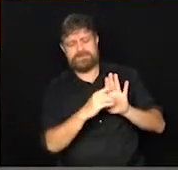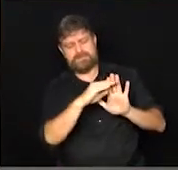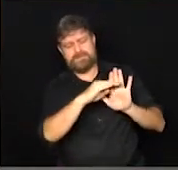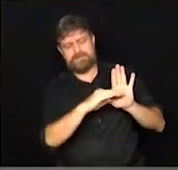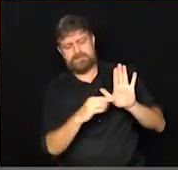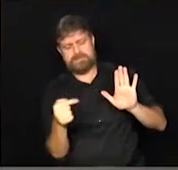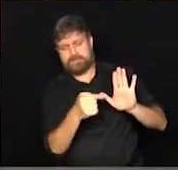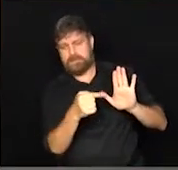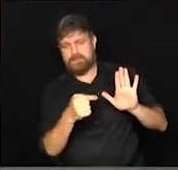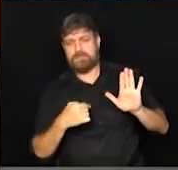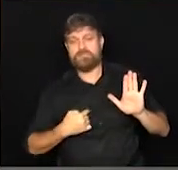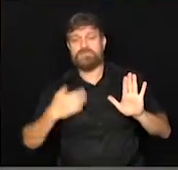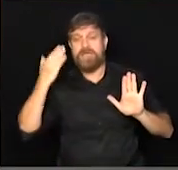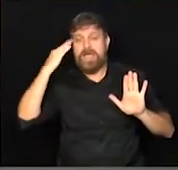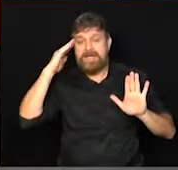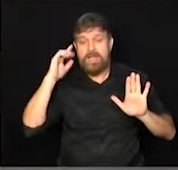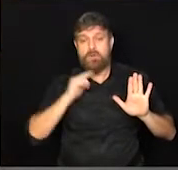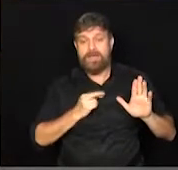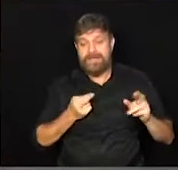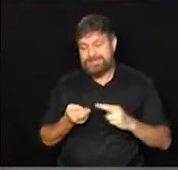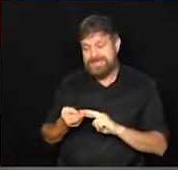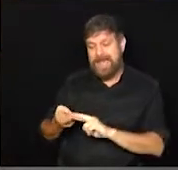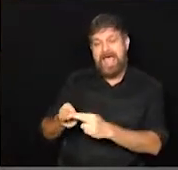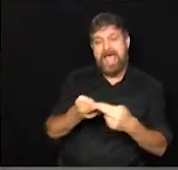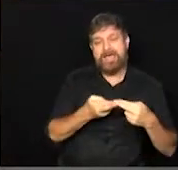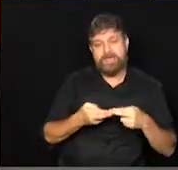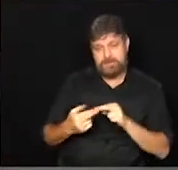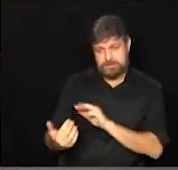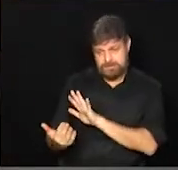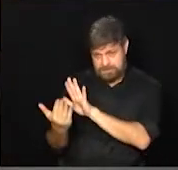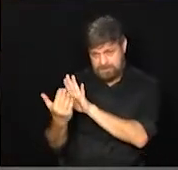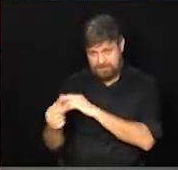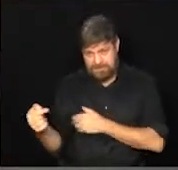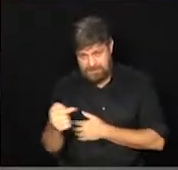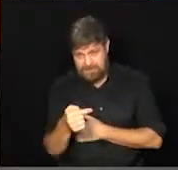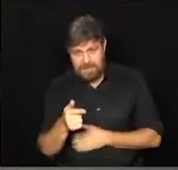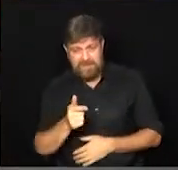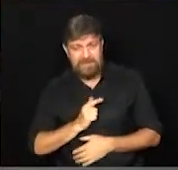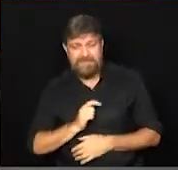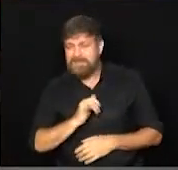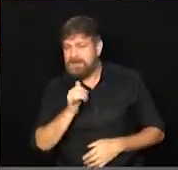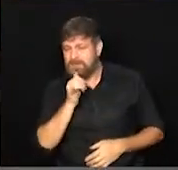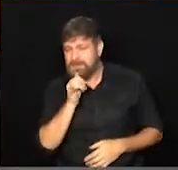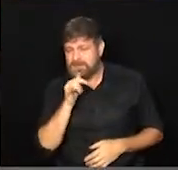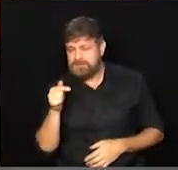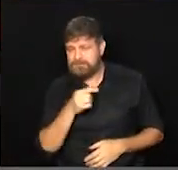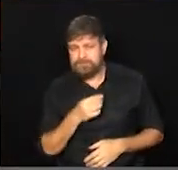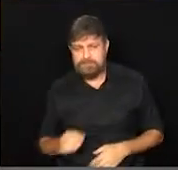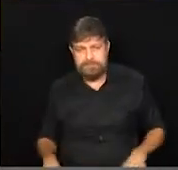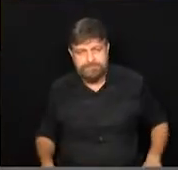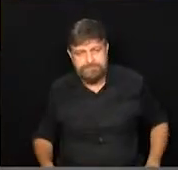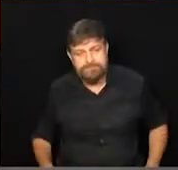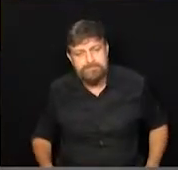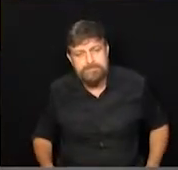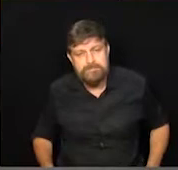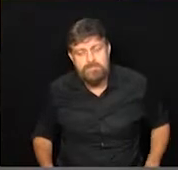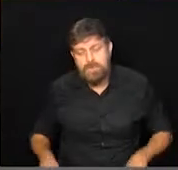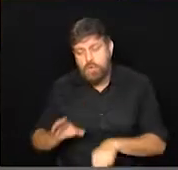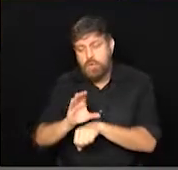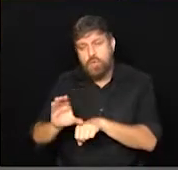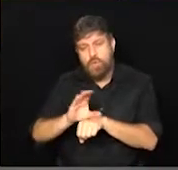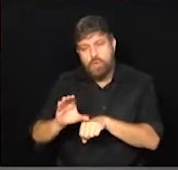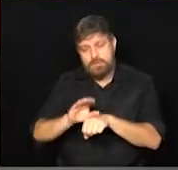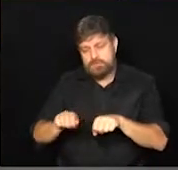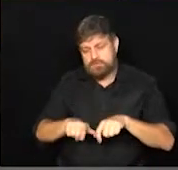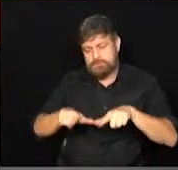Então, o que é essa rede de enfrentamento? Se está previsto, por exemplo, a formação, cursos de